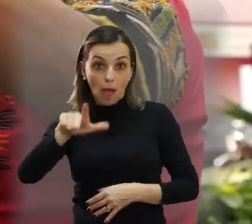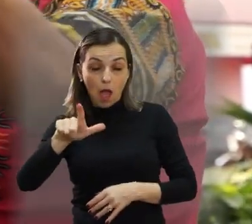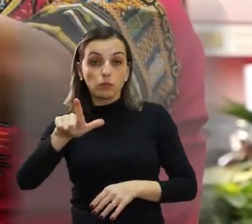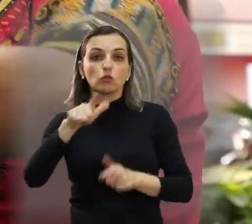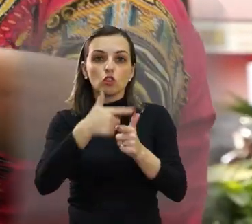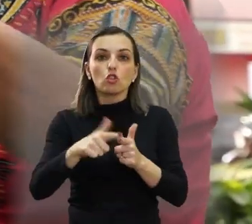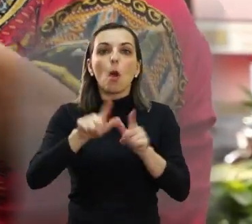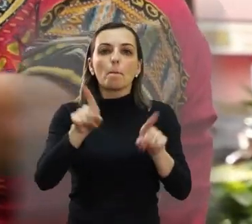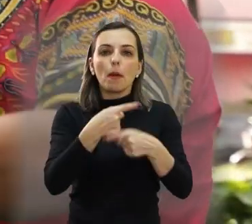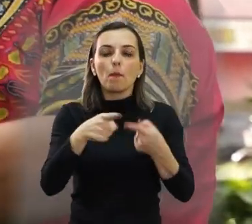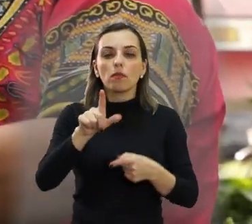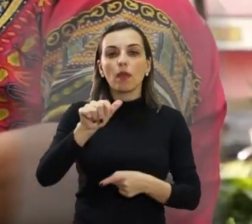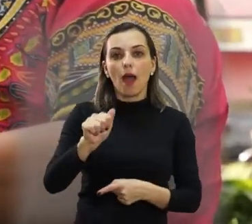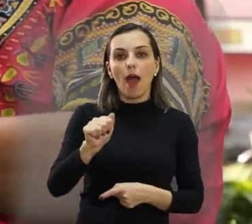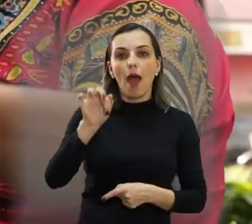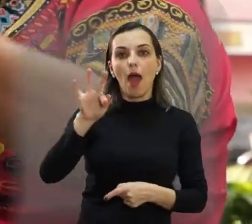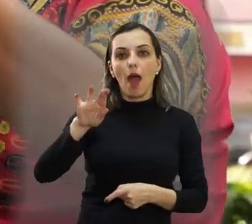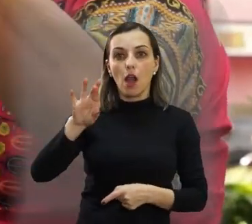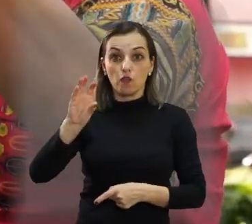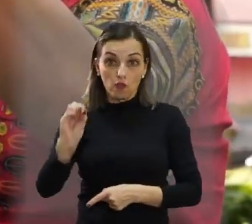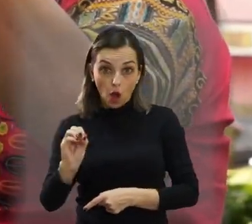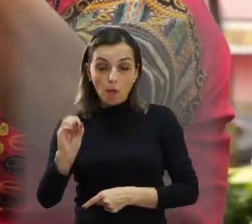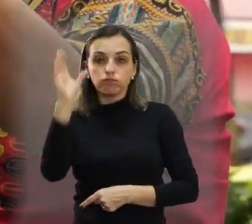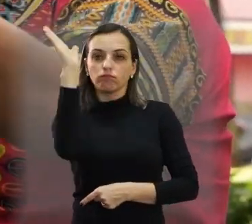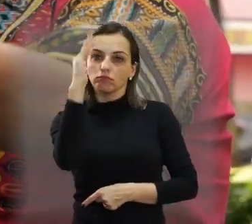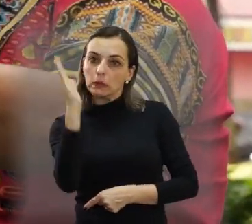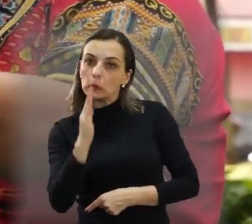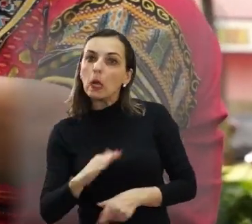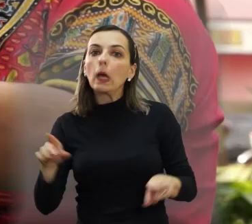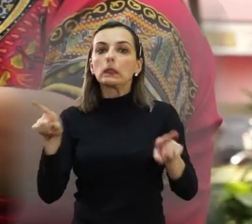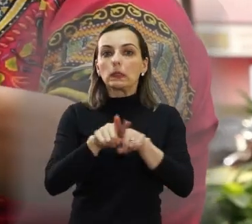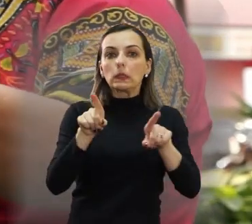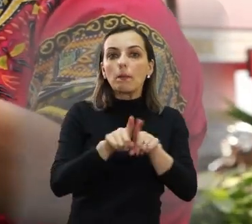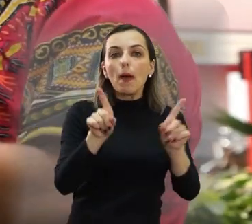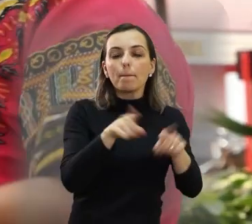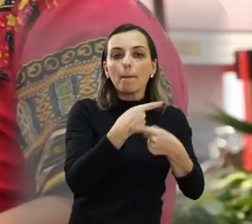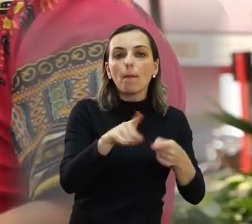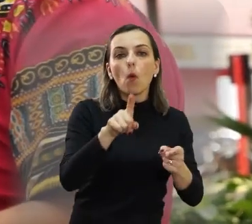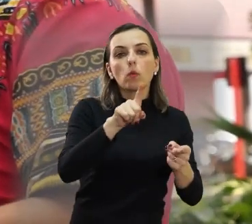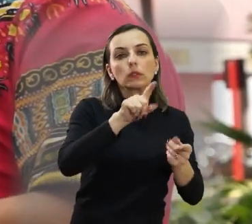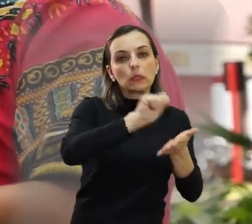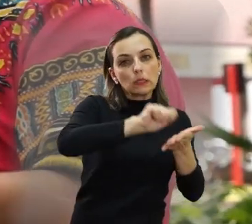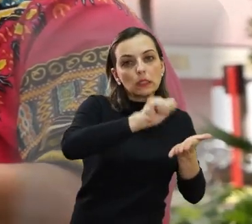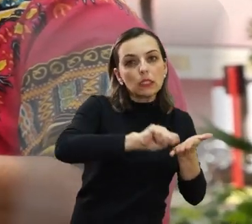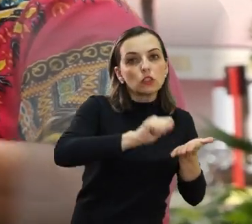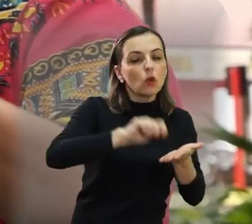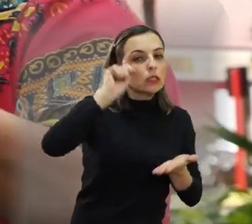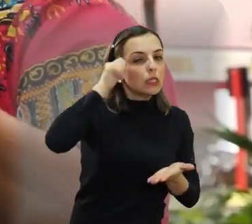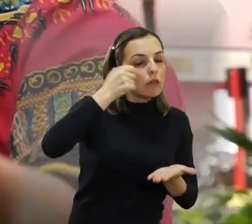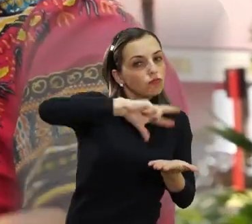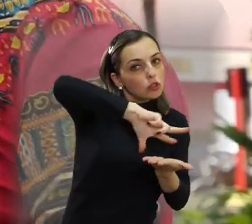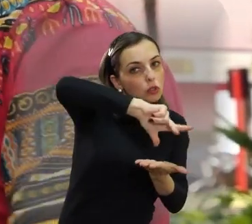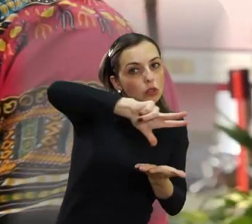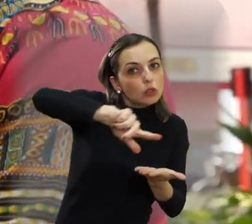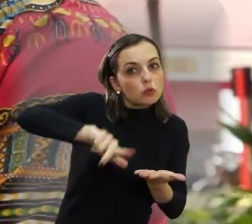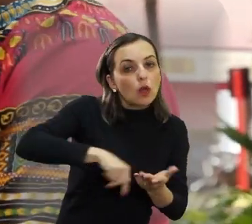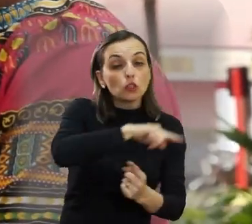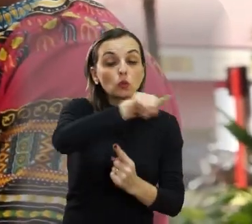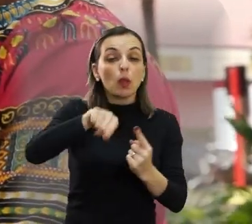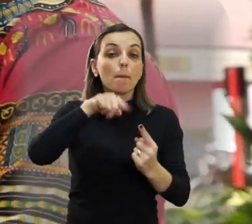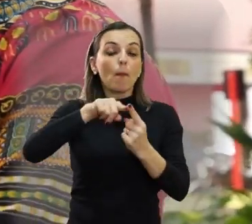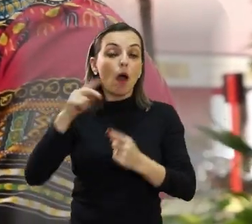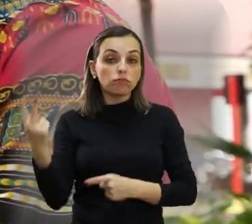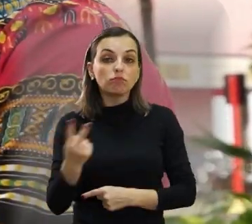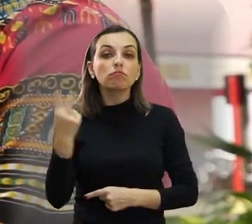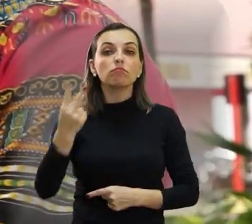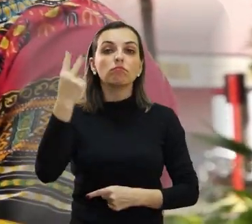sobre o resgate da música afro-brasileira e dos nossos compositores negros e de alguma forma tentando